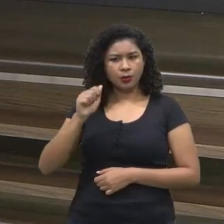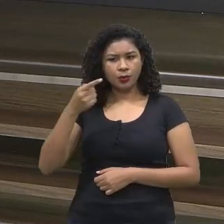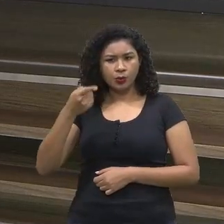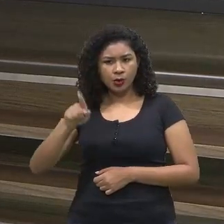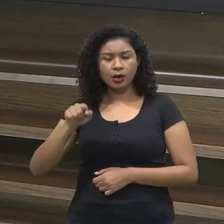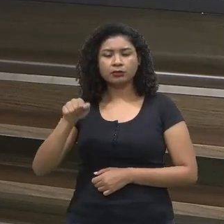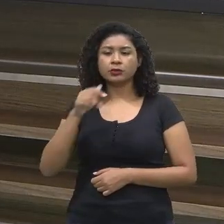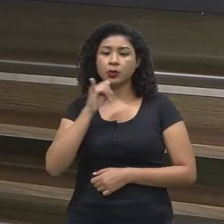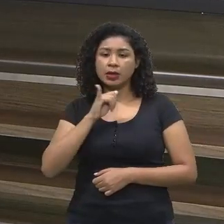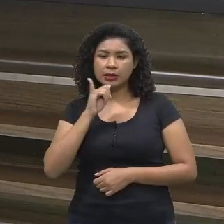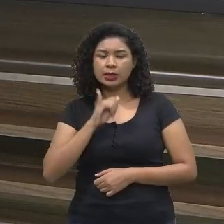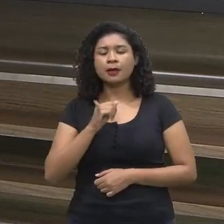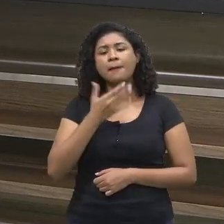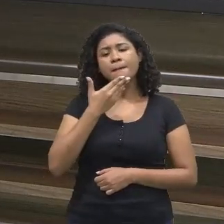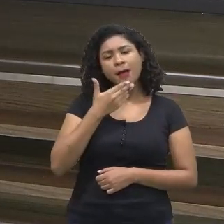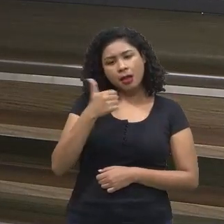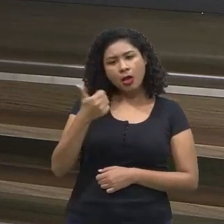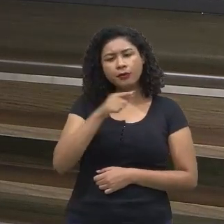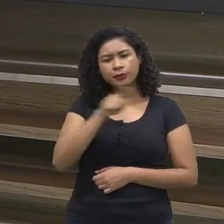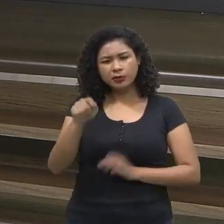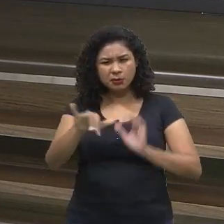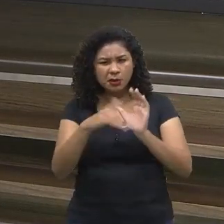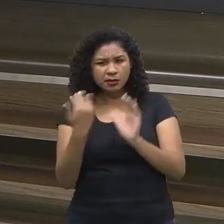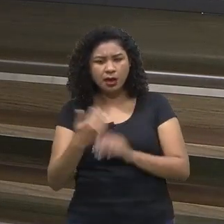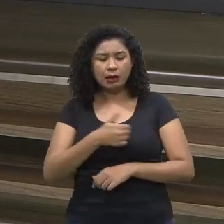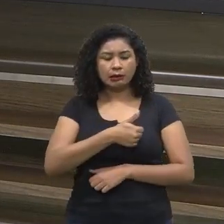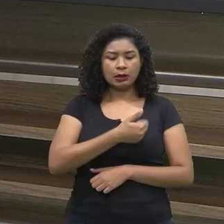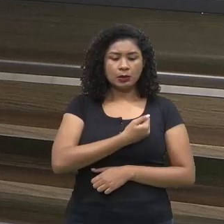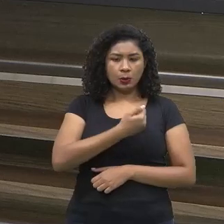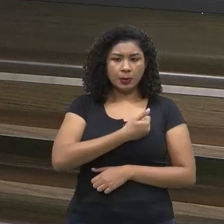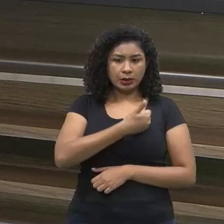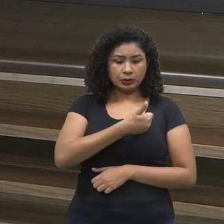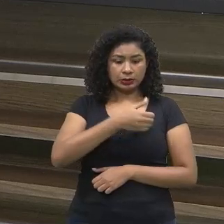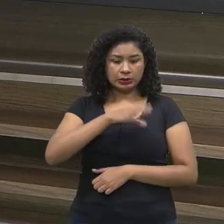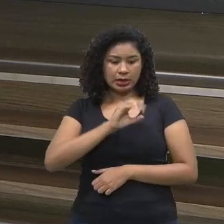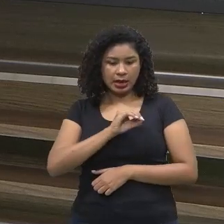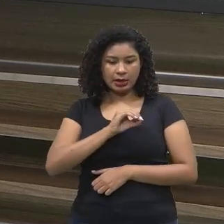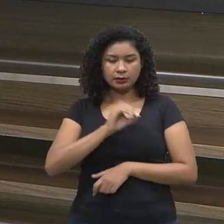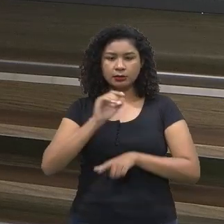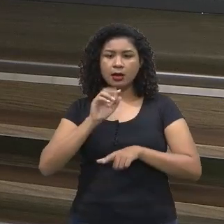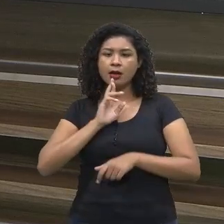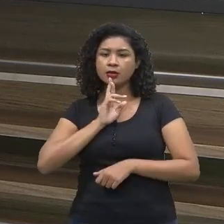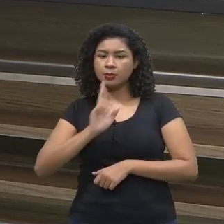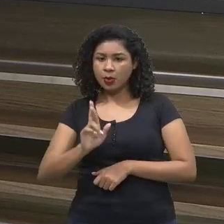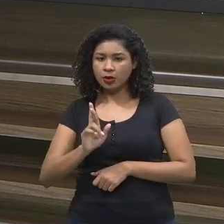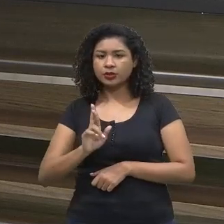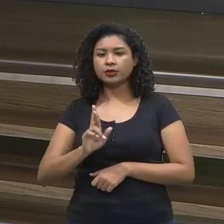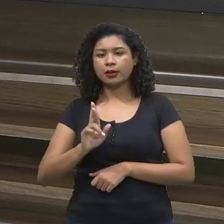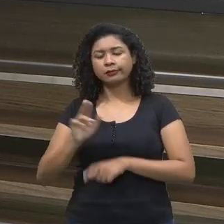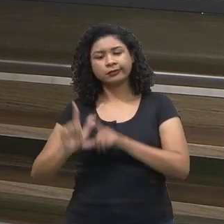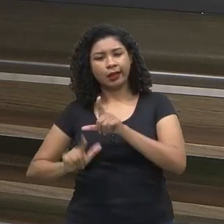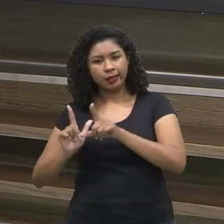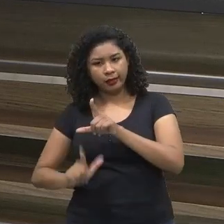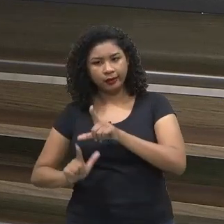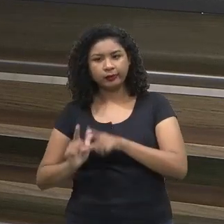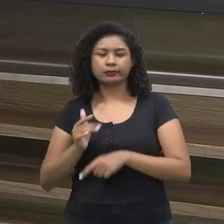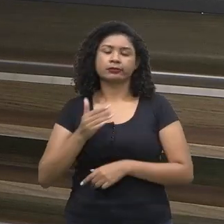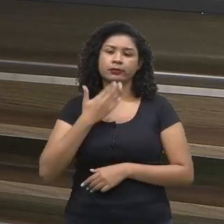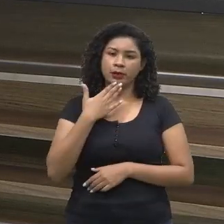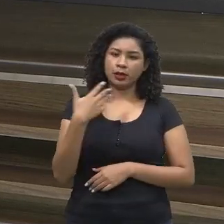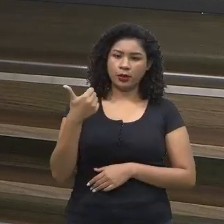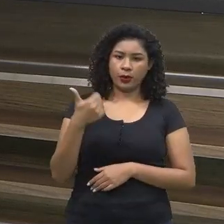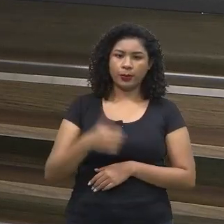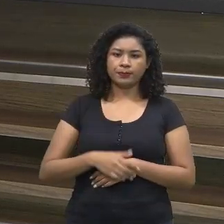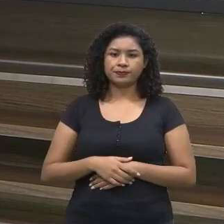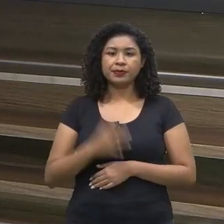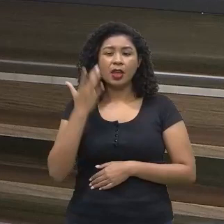assim, questão 10, letra tal, tá bem? Letra D, da Rafael, resposta correta é letra B. Acho que